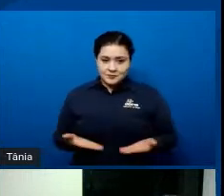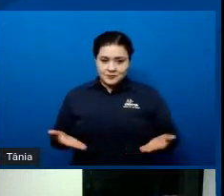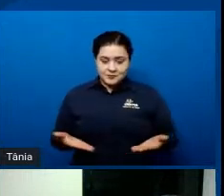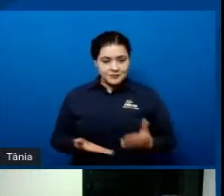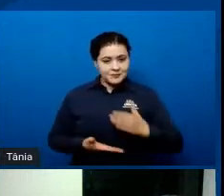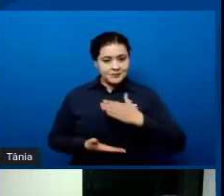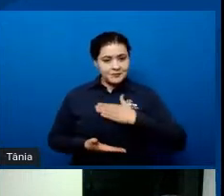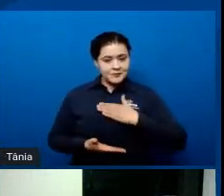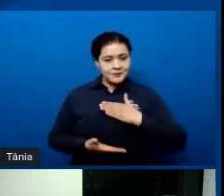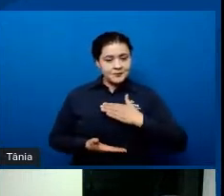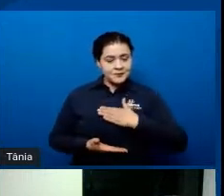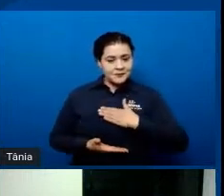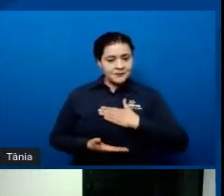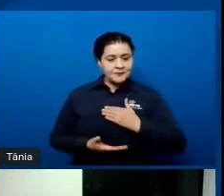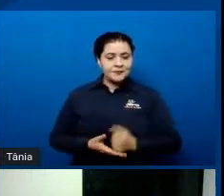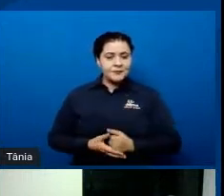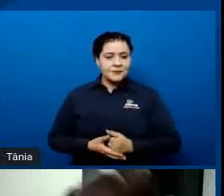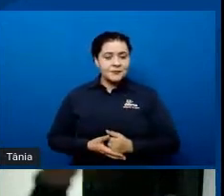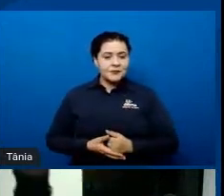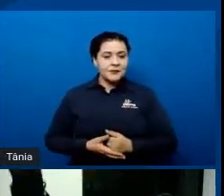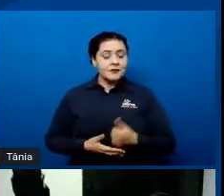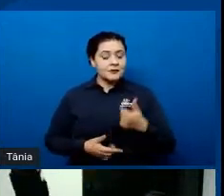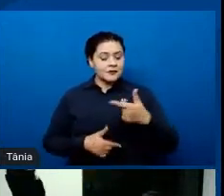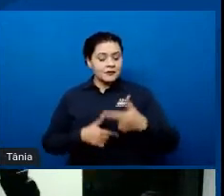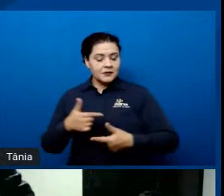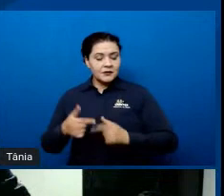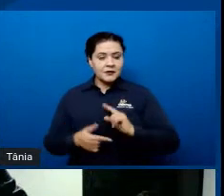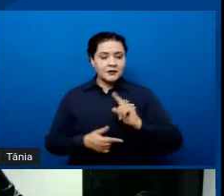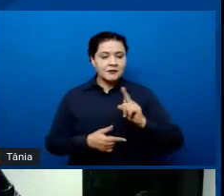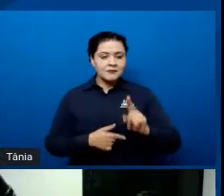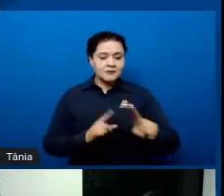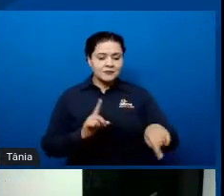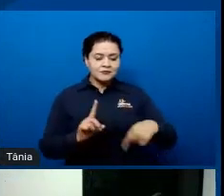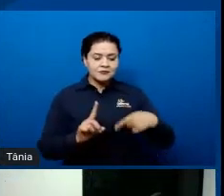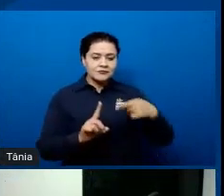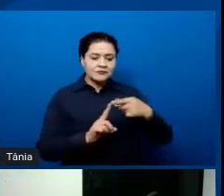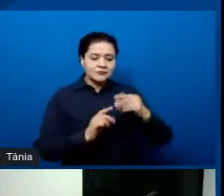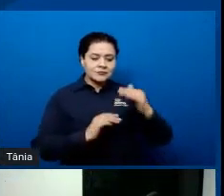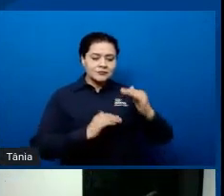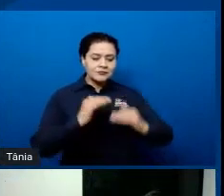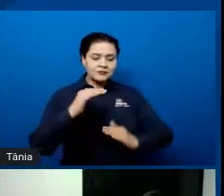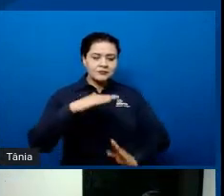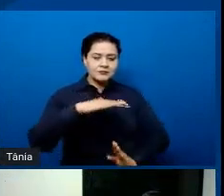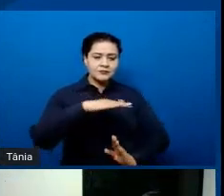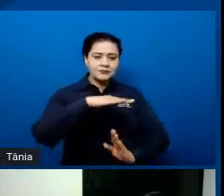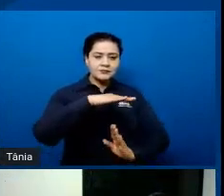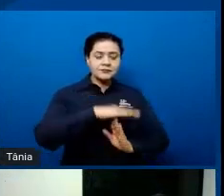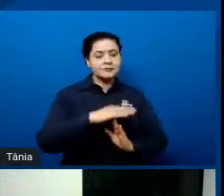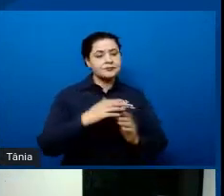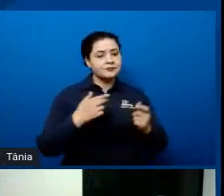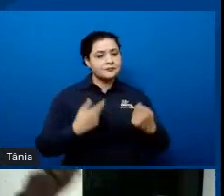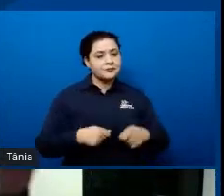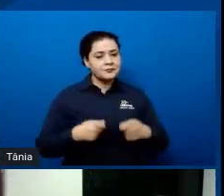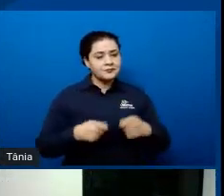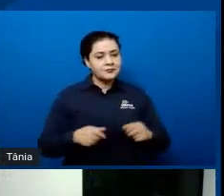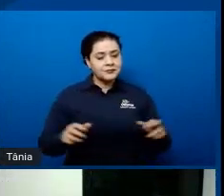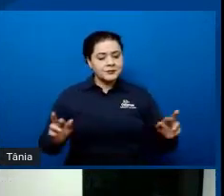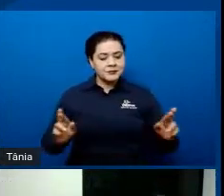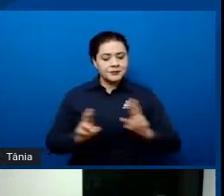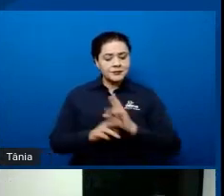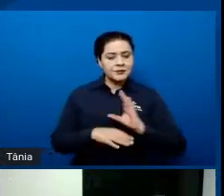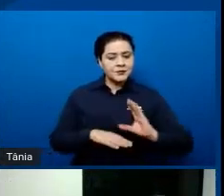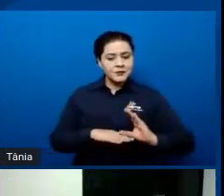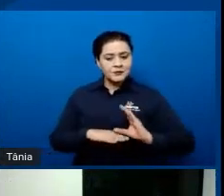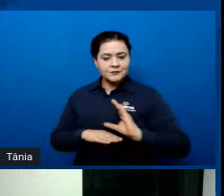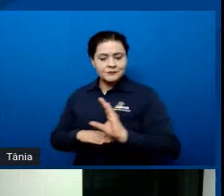para mim, e trabalhar com ele, né, para poder alcançar o nível máximo, né, que daí necessita, né, uma relação de investimento